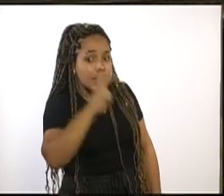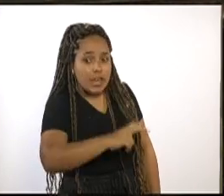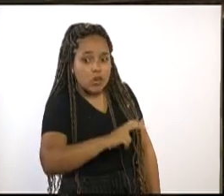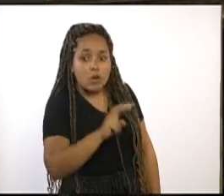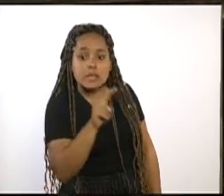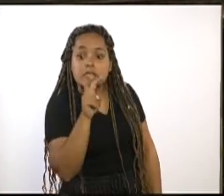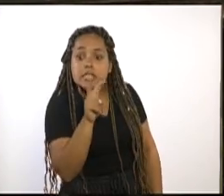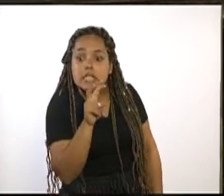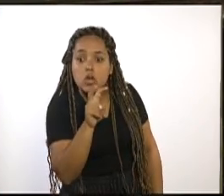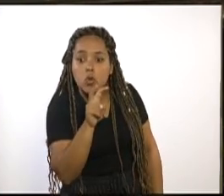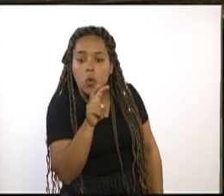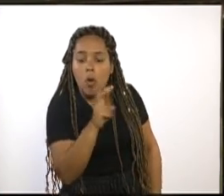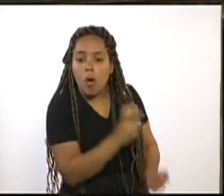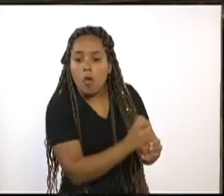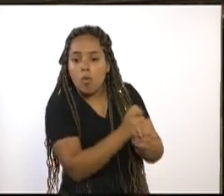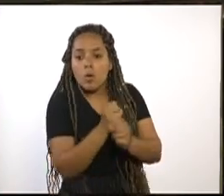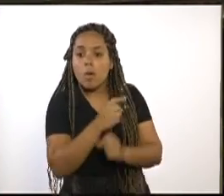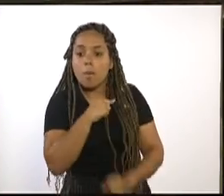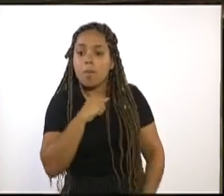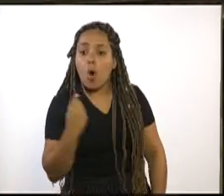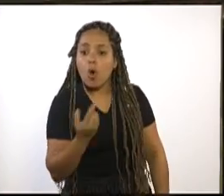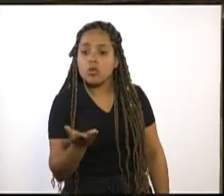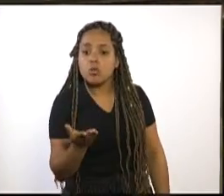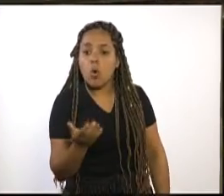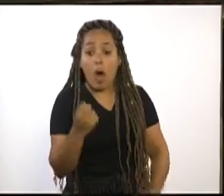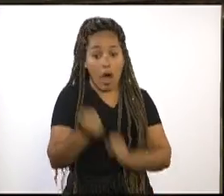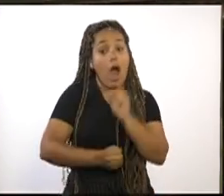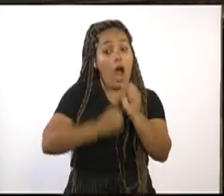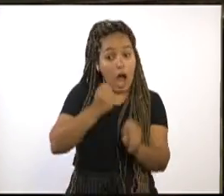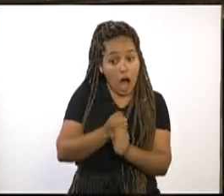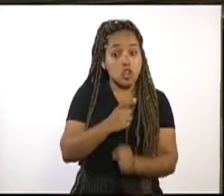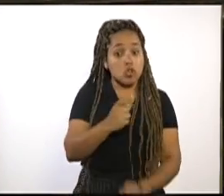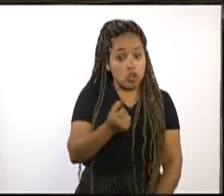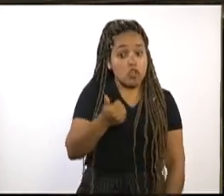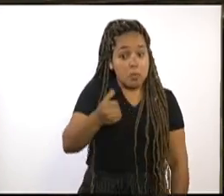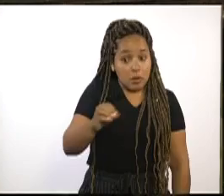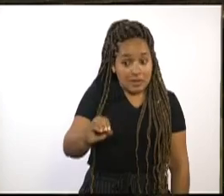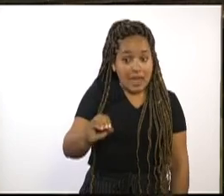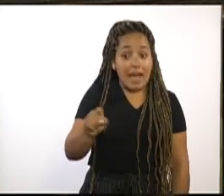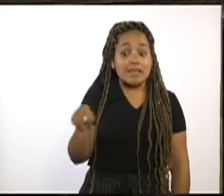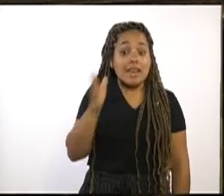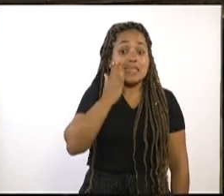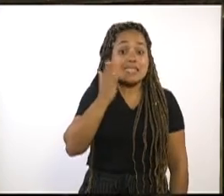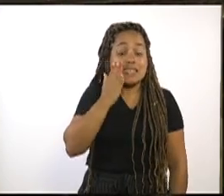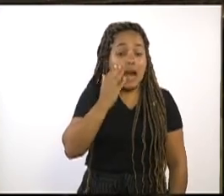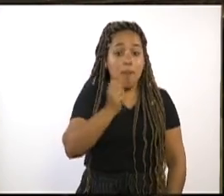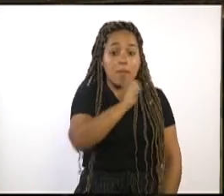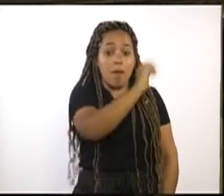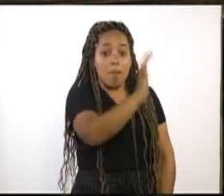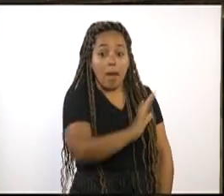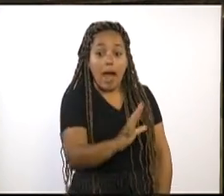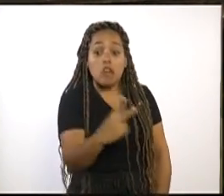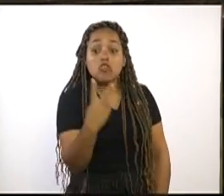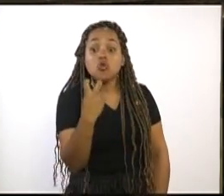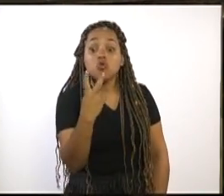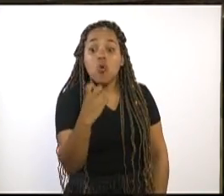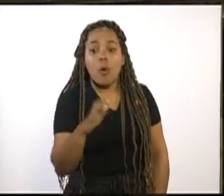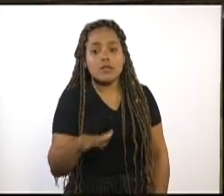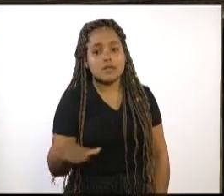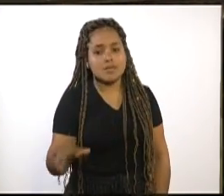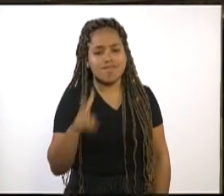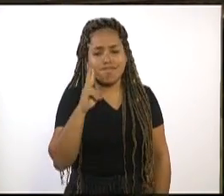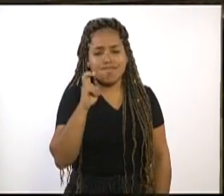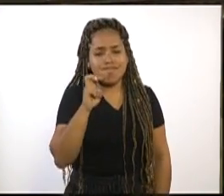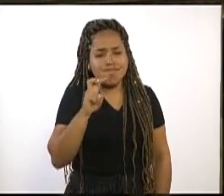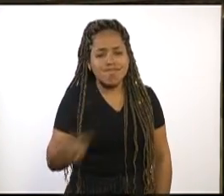aqui. Em 2010, presidente, eu pude presenciar o soterramento de 2 crianças.